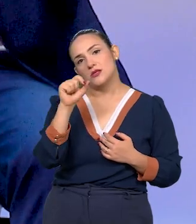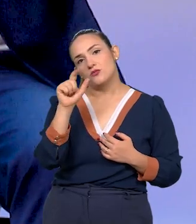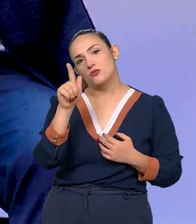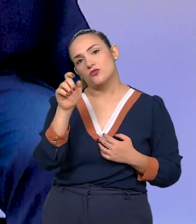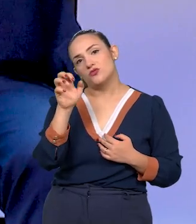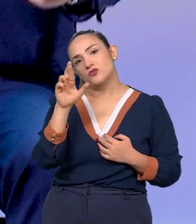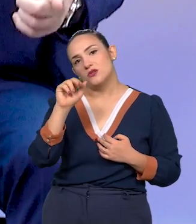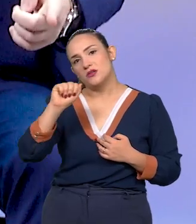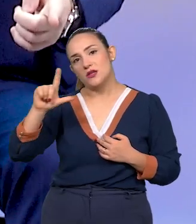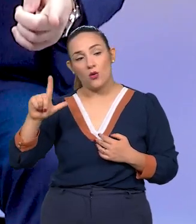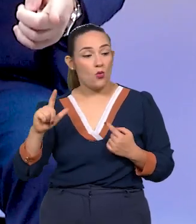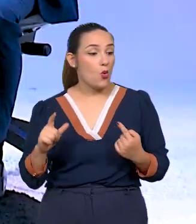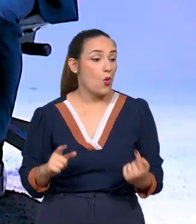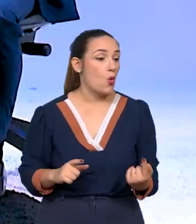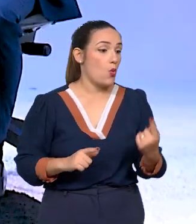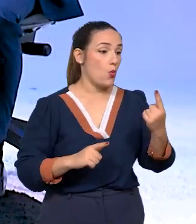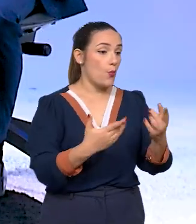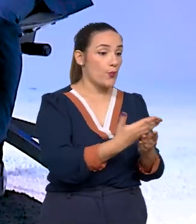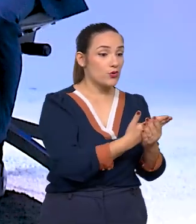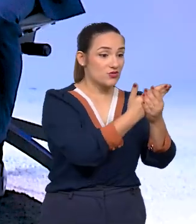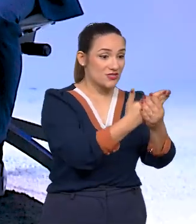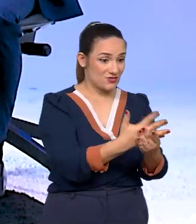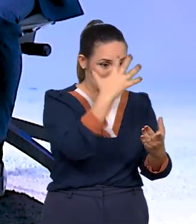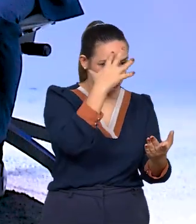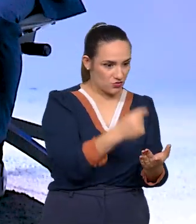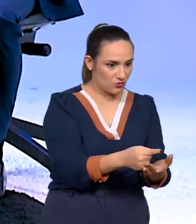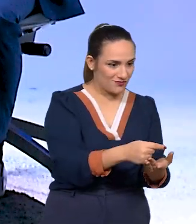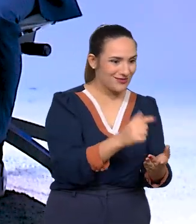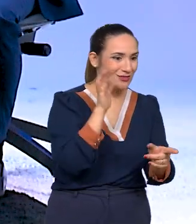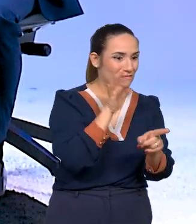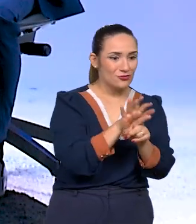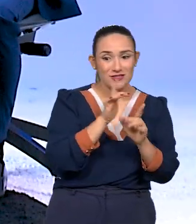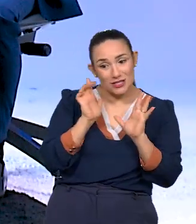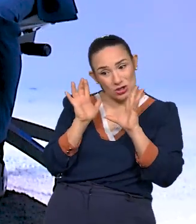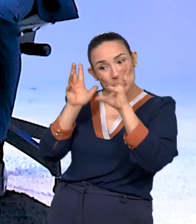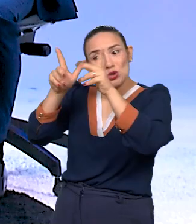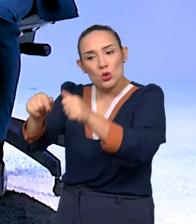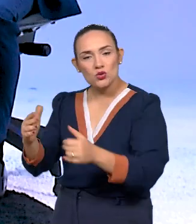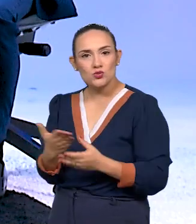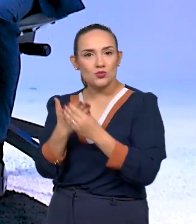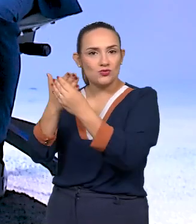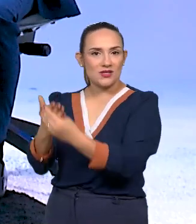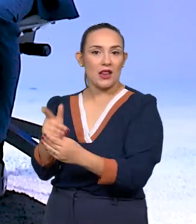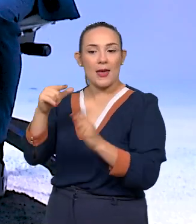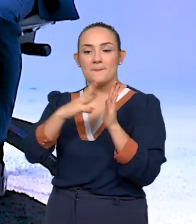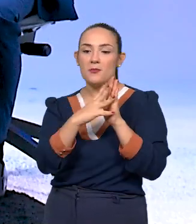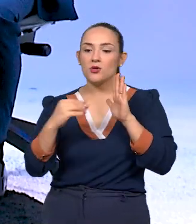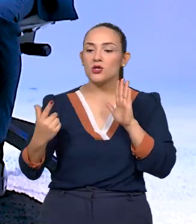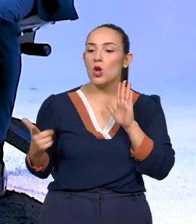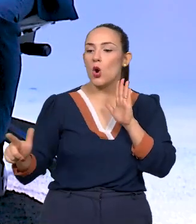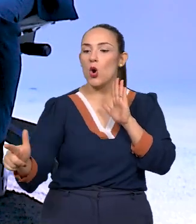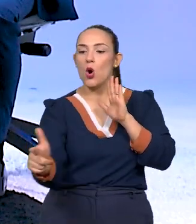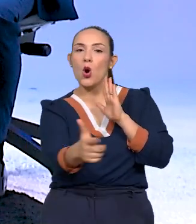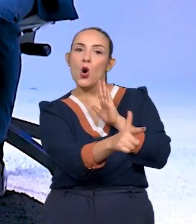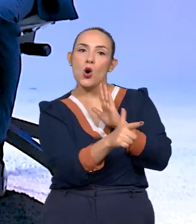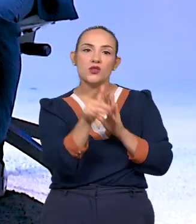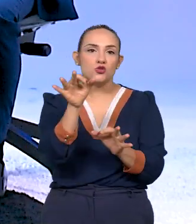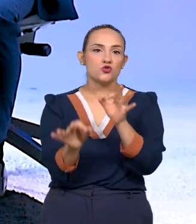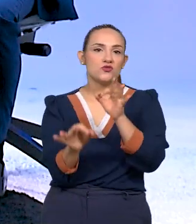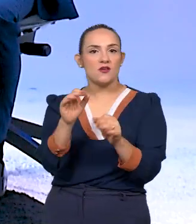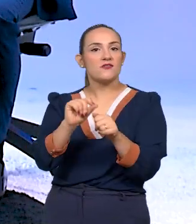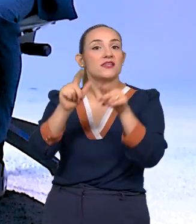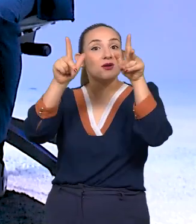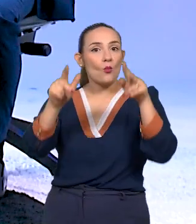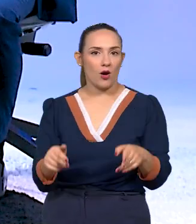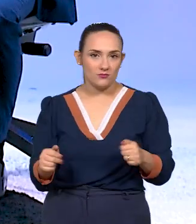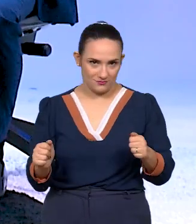uma repercussão para todos. Aquela decisão, ela vai servir de modelo para a administração pública. É mais